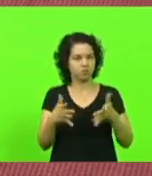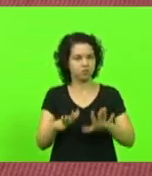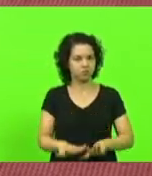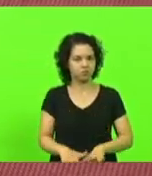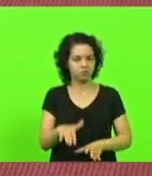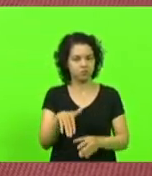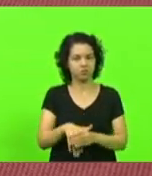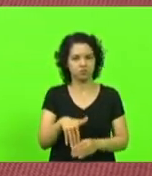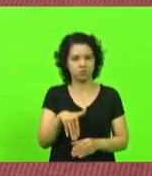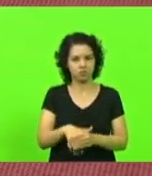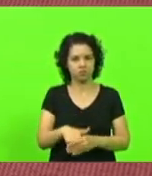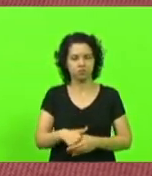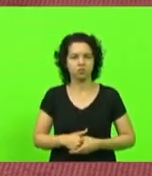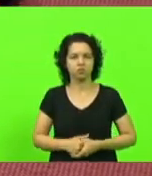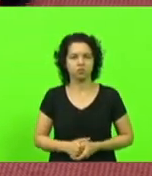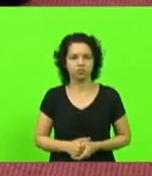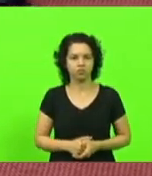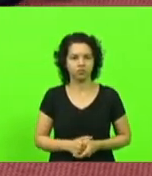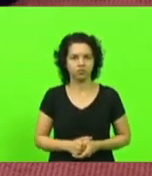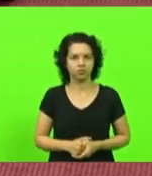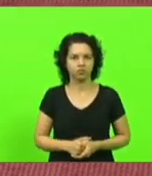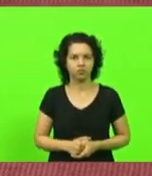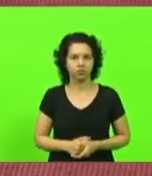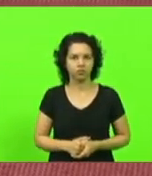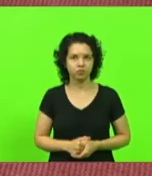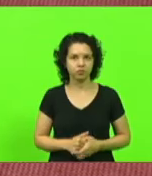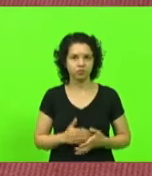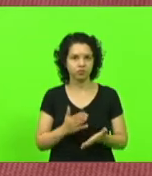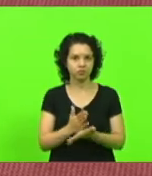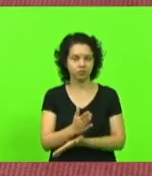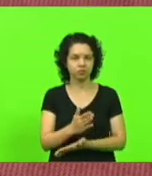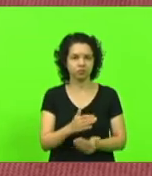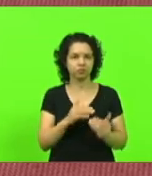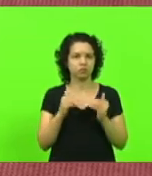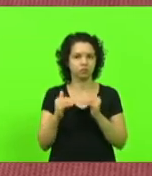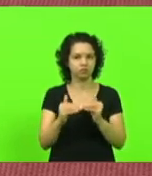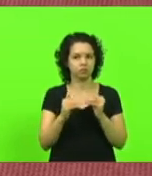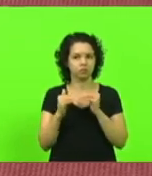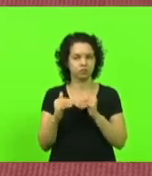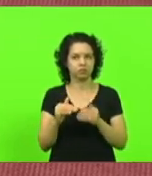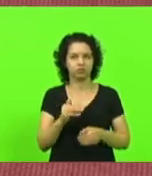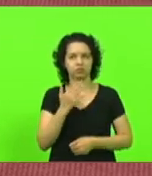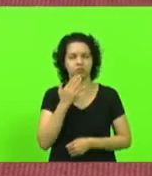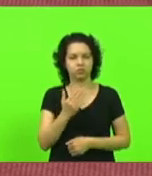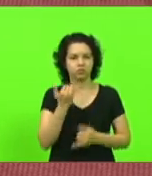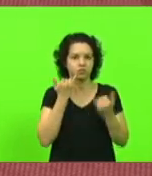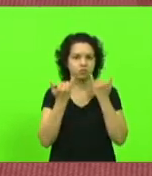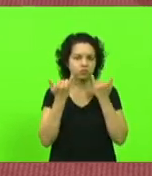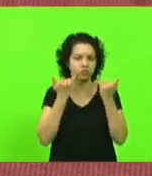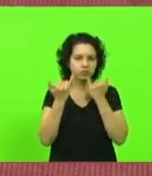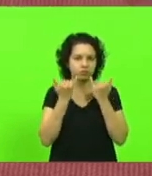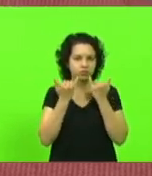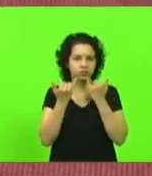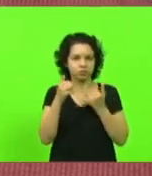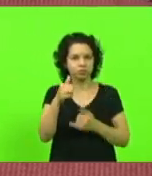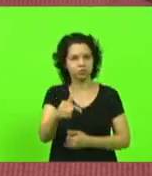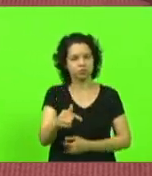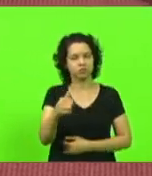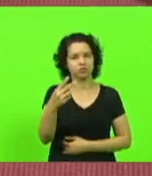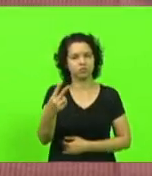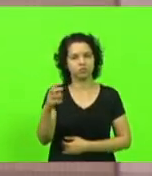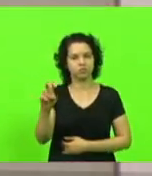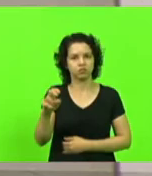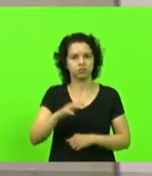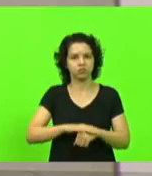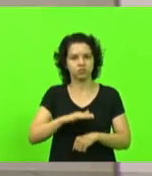votação. Deputados que aprovam, permaneçam como se encontra. Aprovado por unanimidade. Pedido de informação. Pedido de informação 725, autor